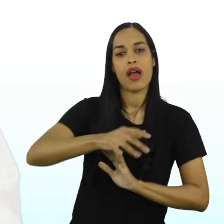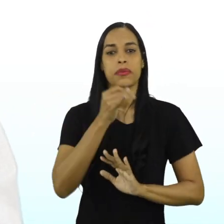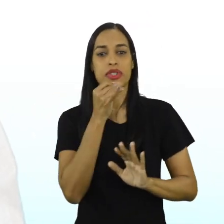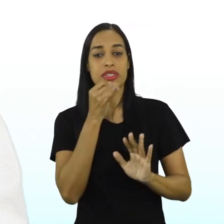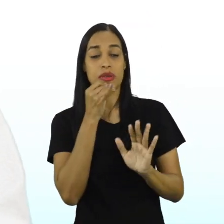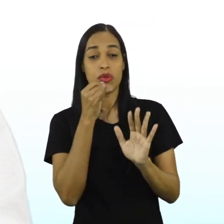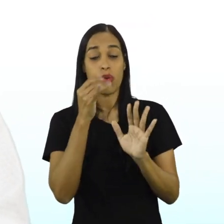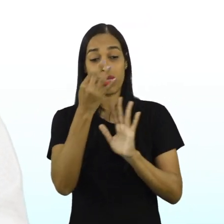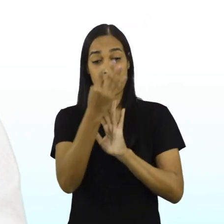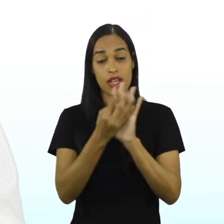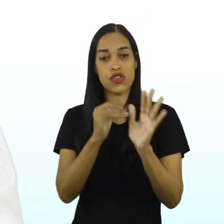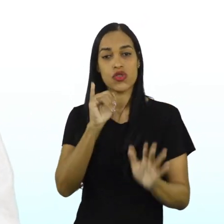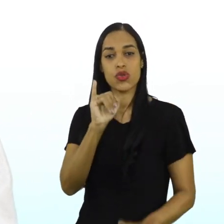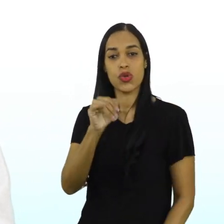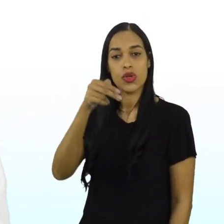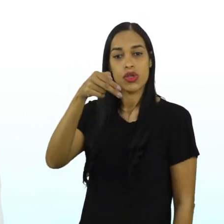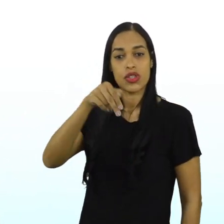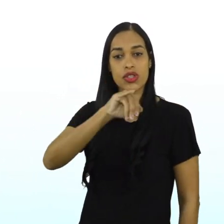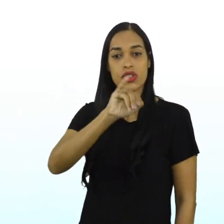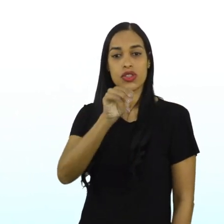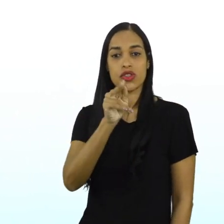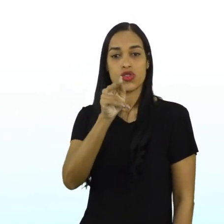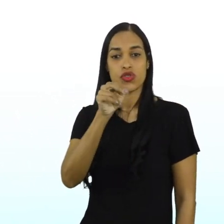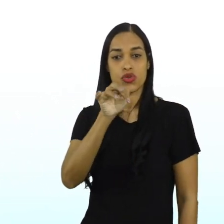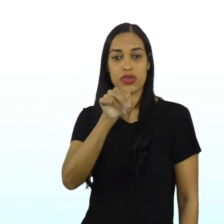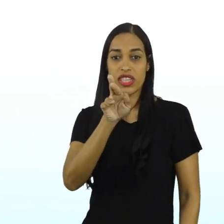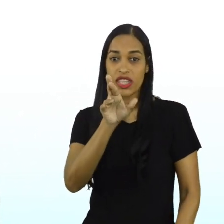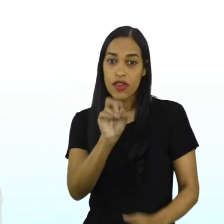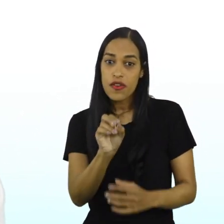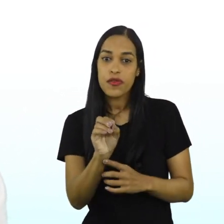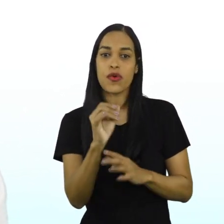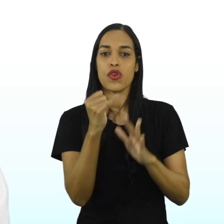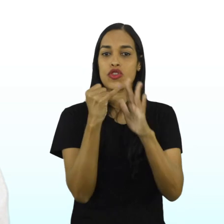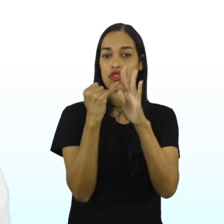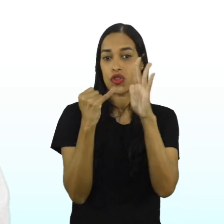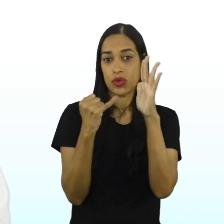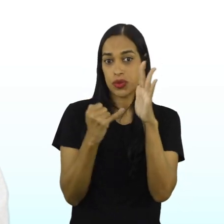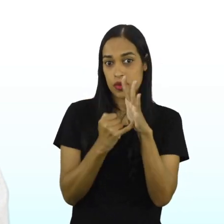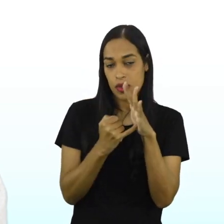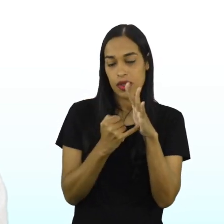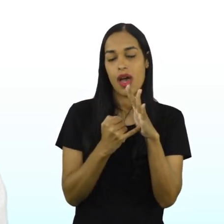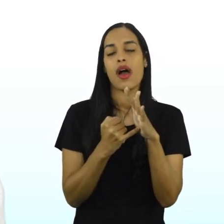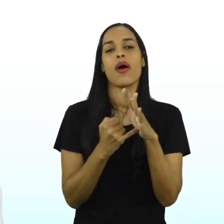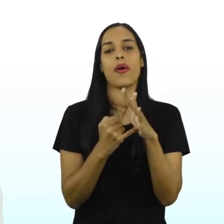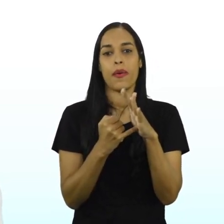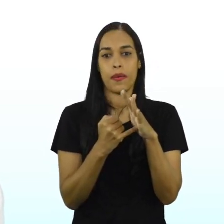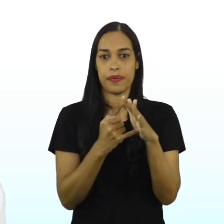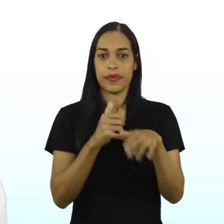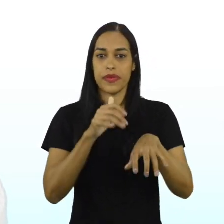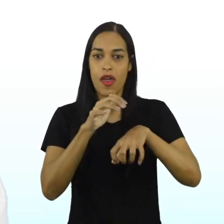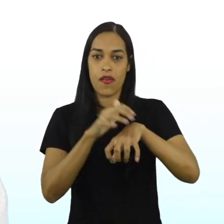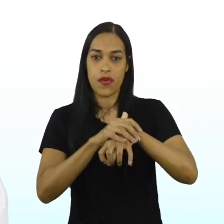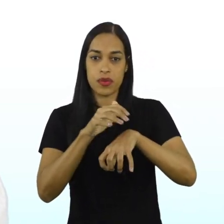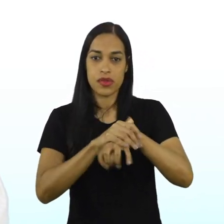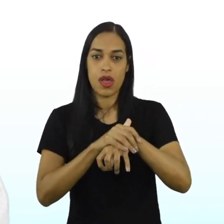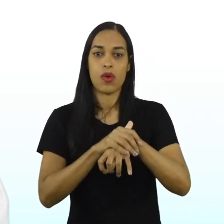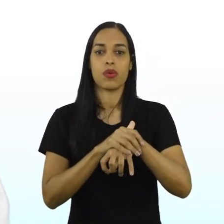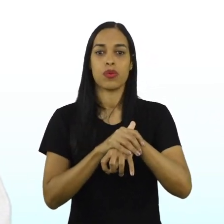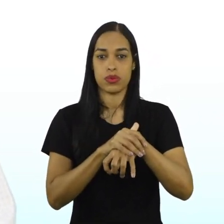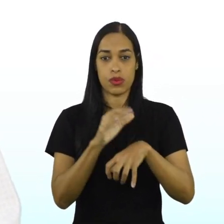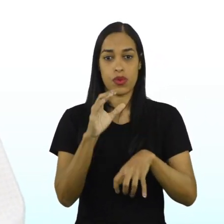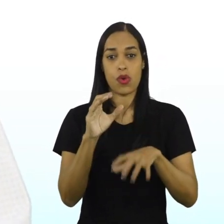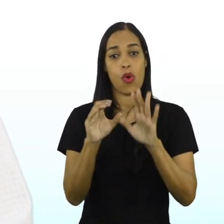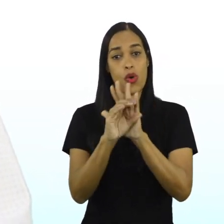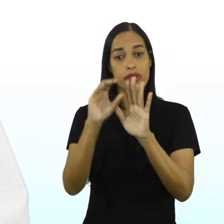texto injuntivo, né, um texto institucional, inevitavelmente você está diante da função